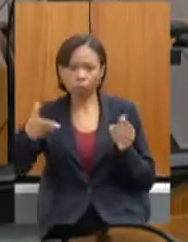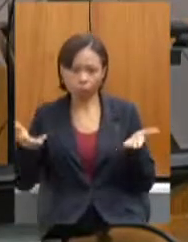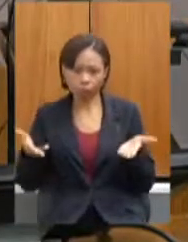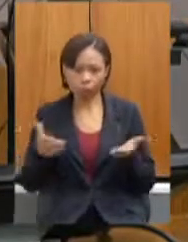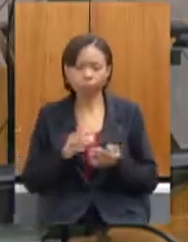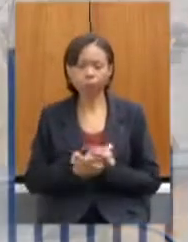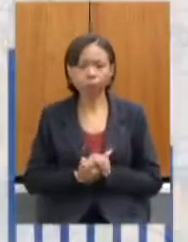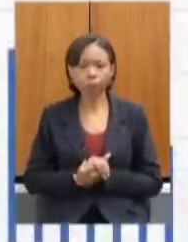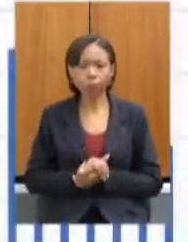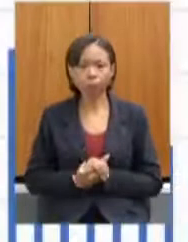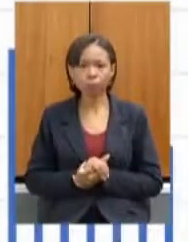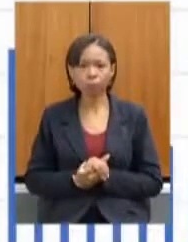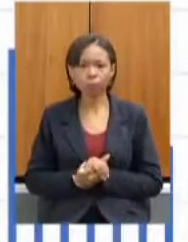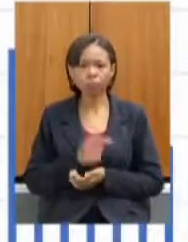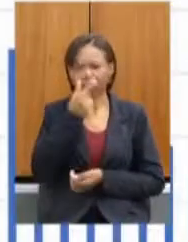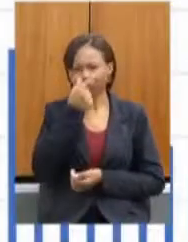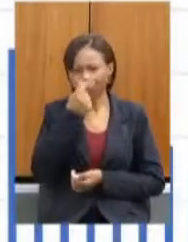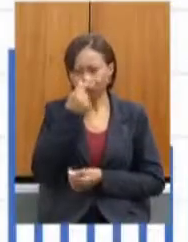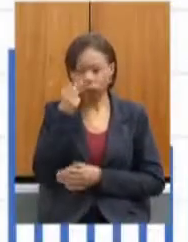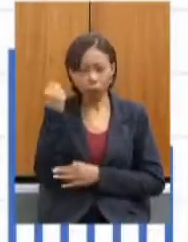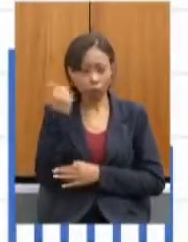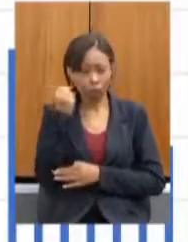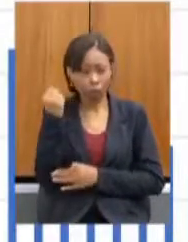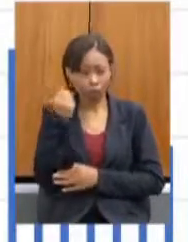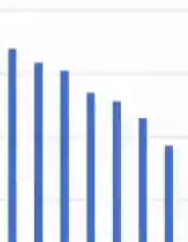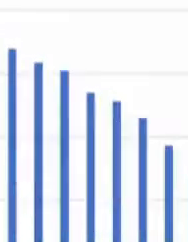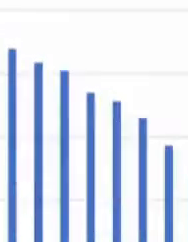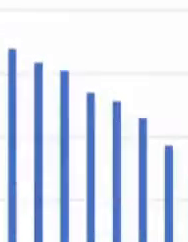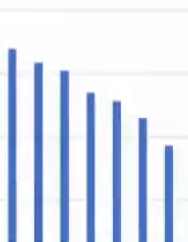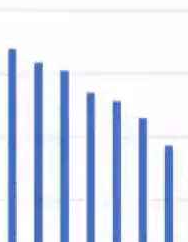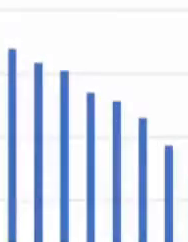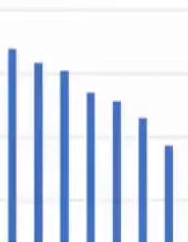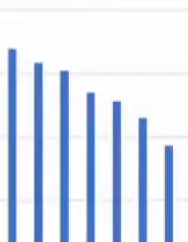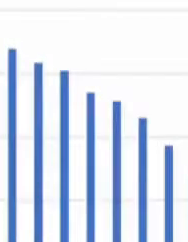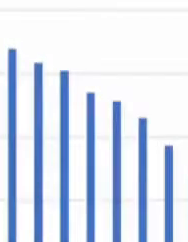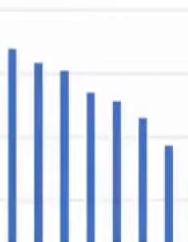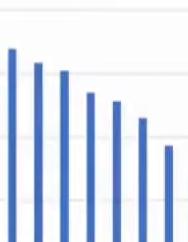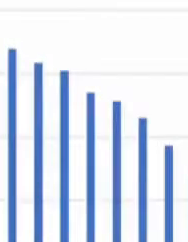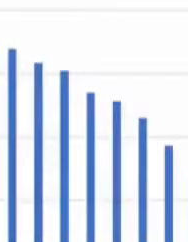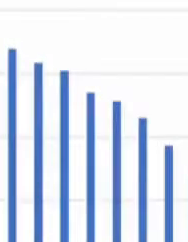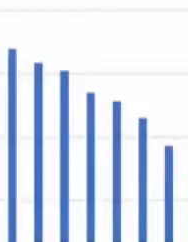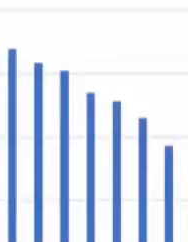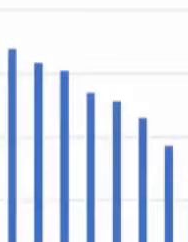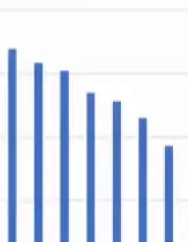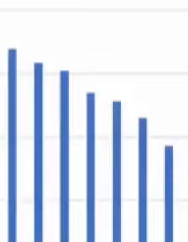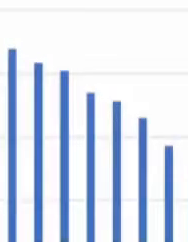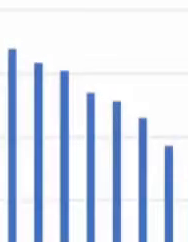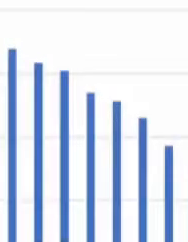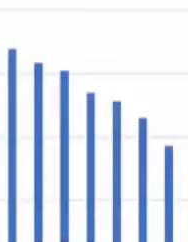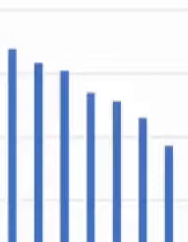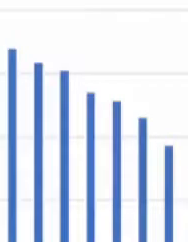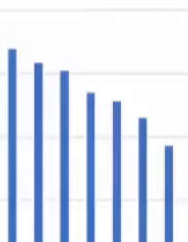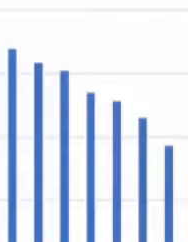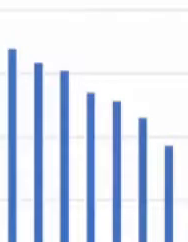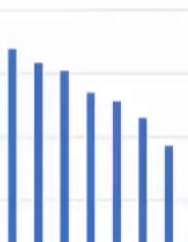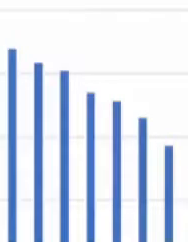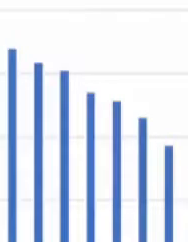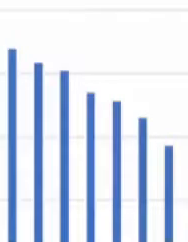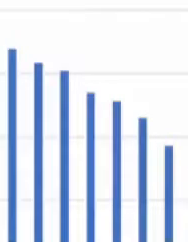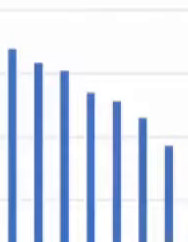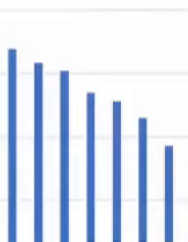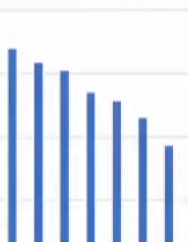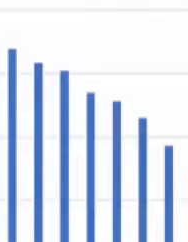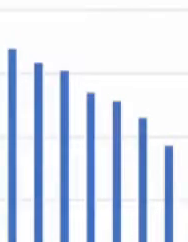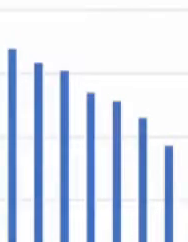e quando essa sino respiratória aguda grave é confirmado com a cor vídeo nós temos esse gráfico que ele é muito semelhante também é o anterior